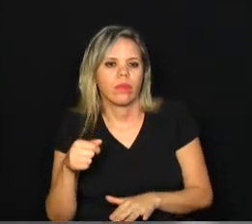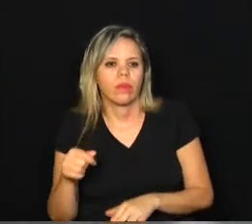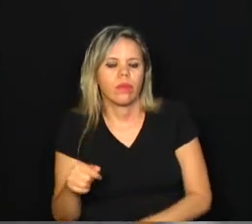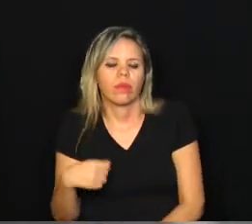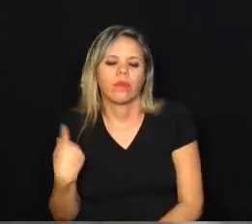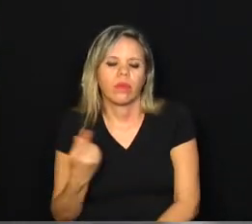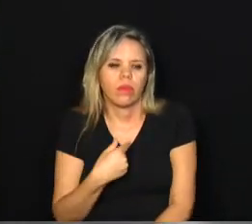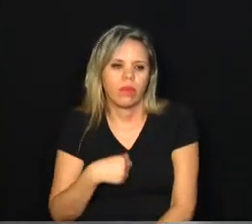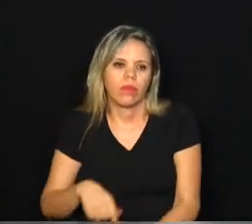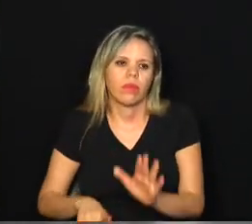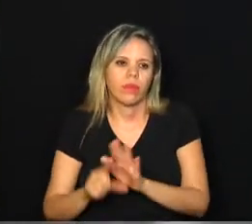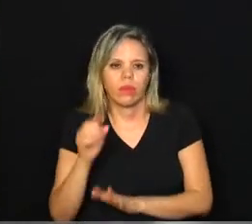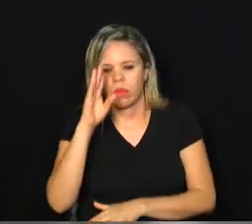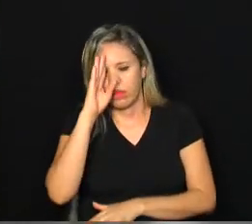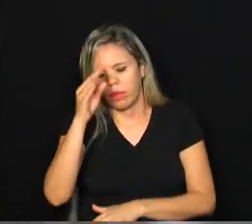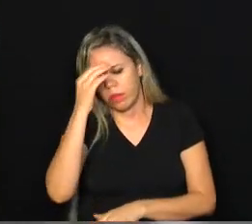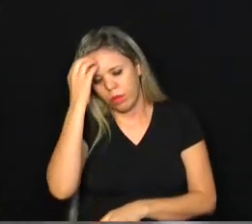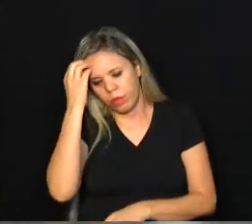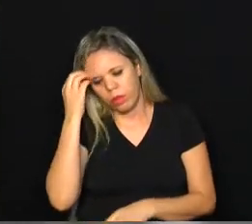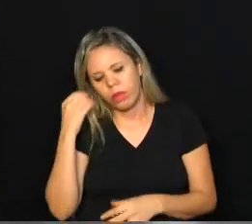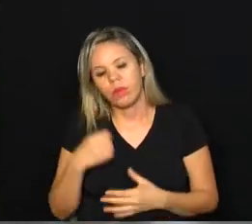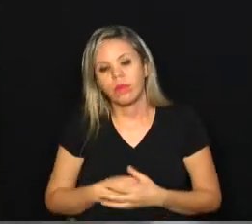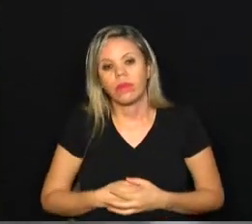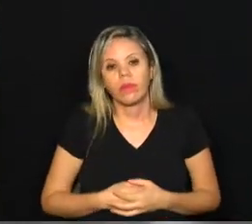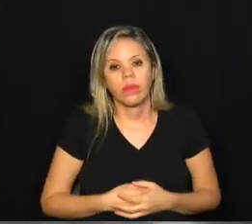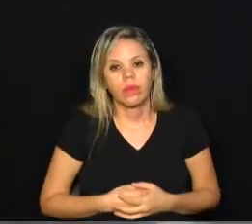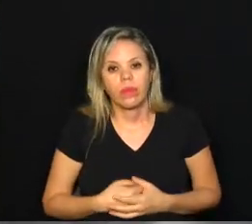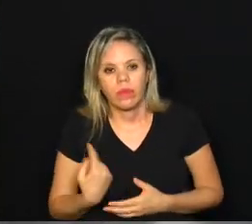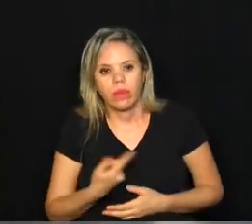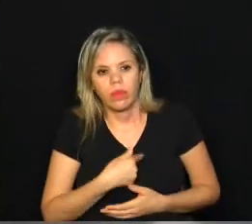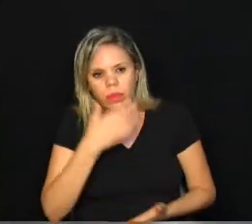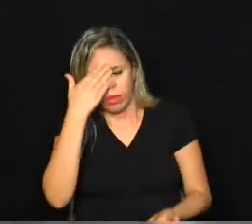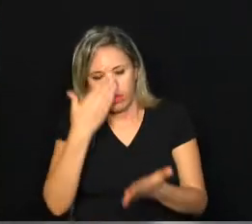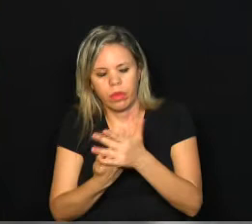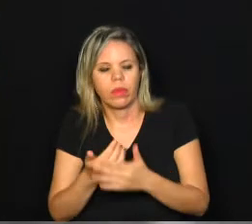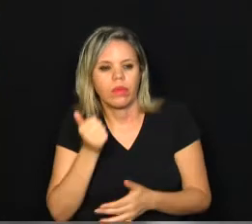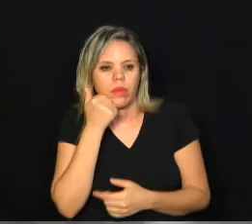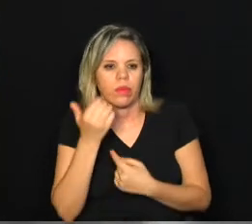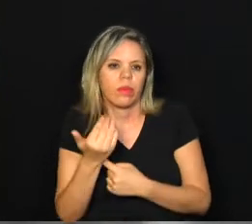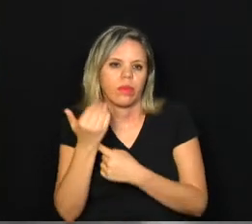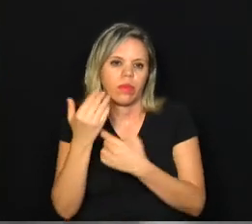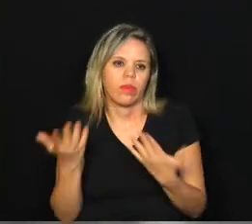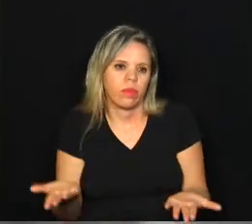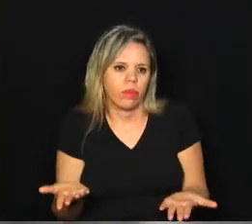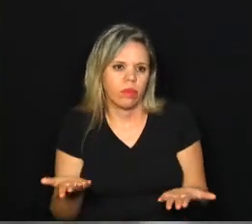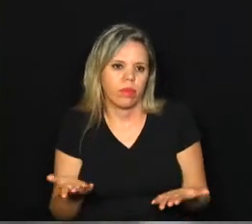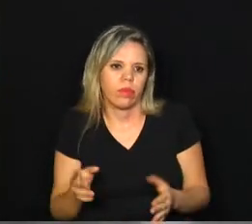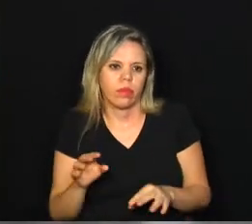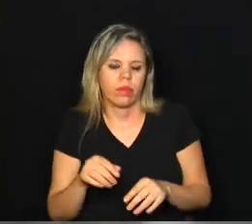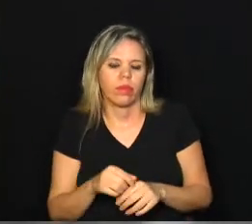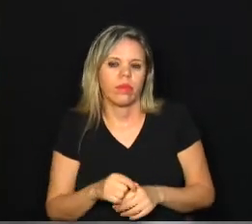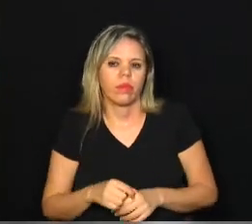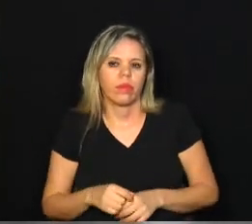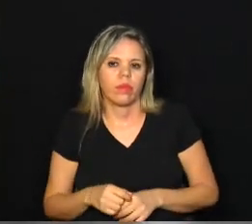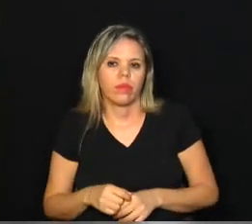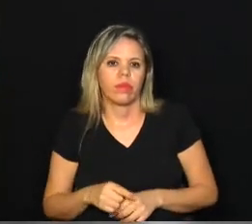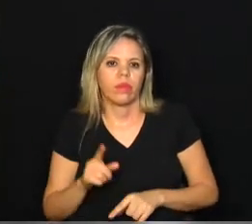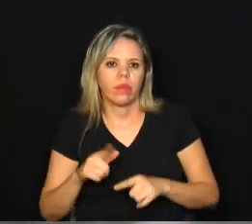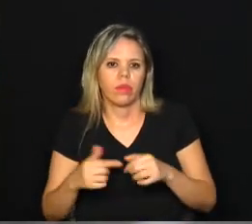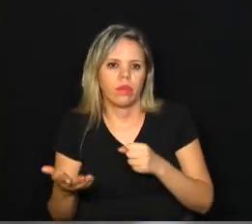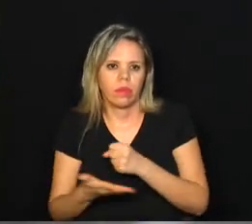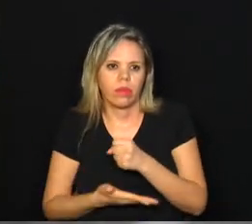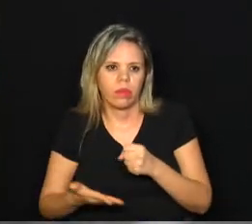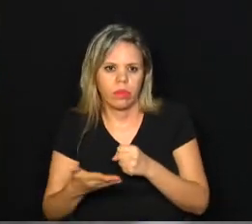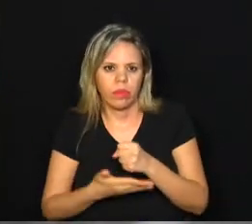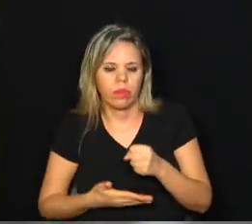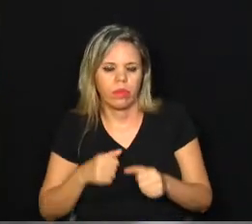Então, é fundamental, quando a gente acredita na ciência e tecnologia como o elemento, a ferramenta básica que